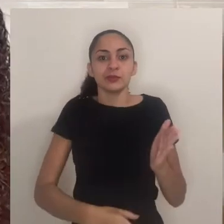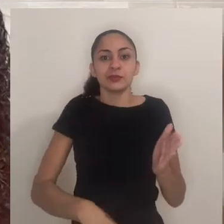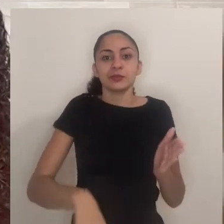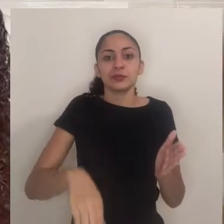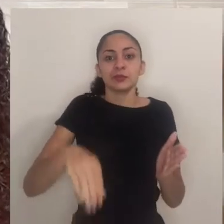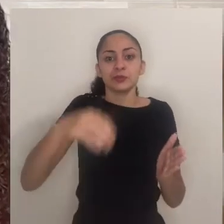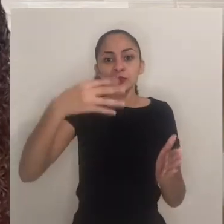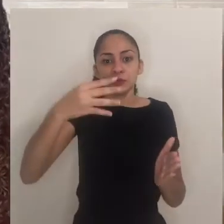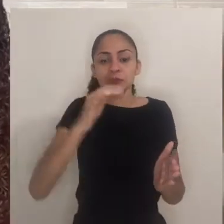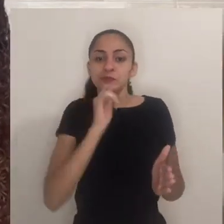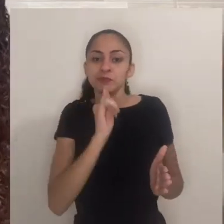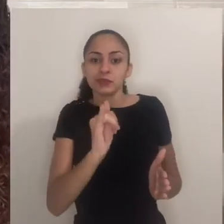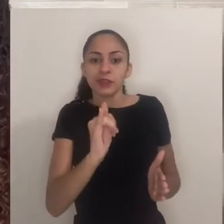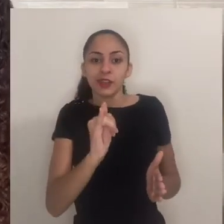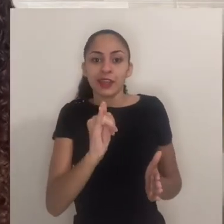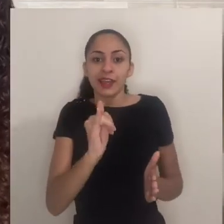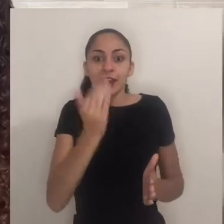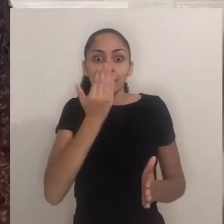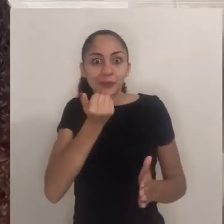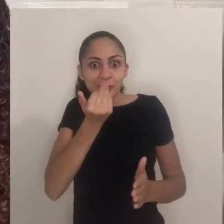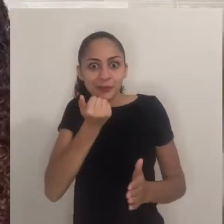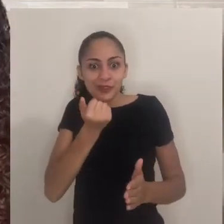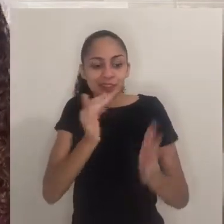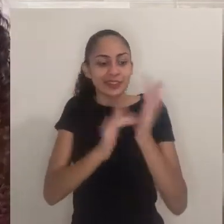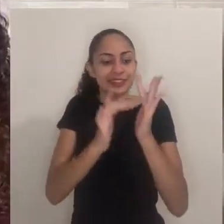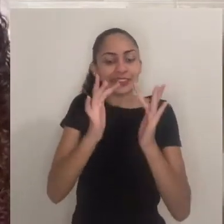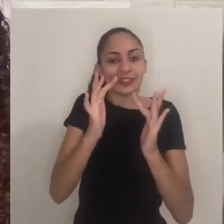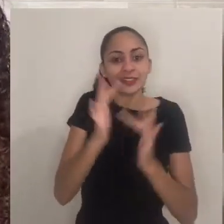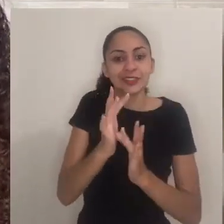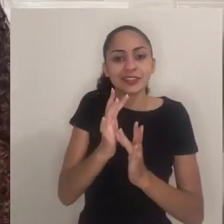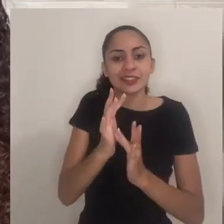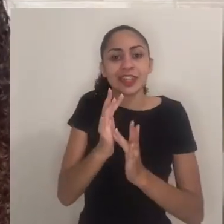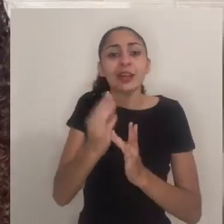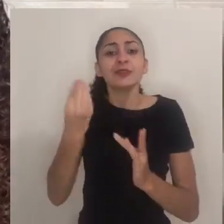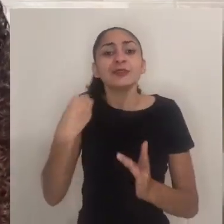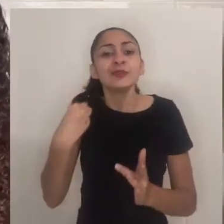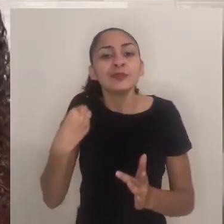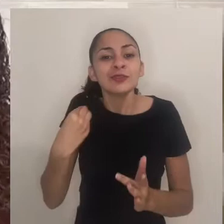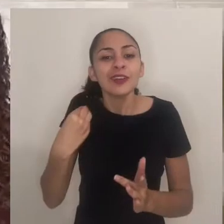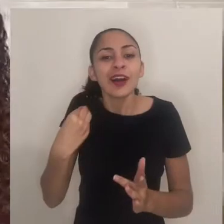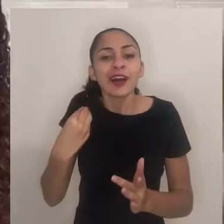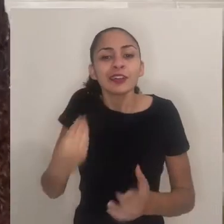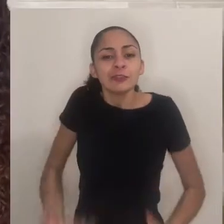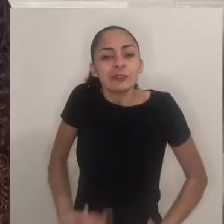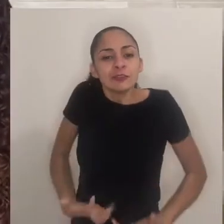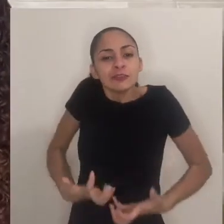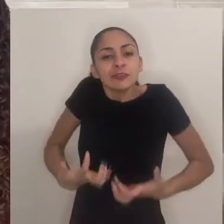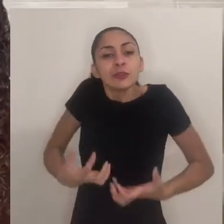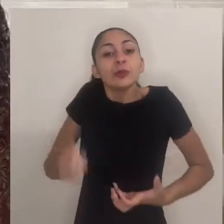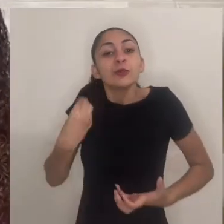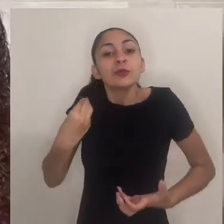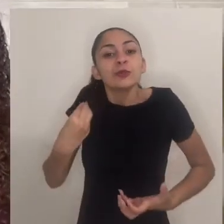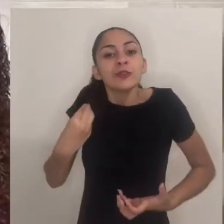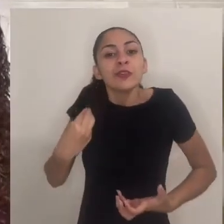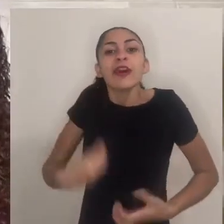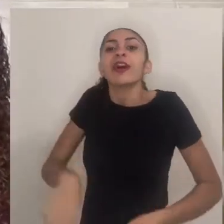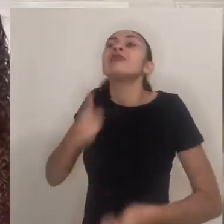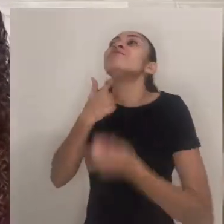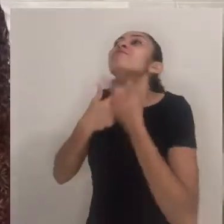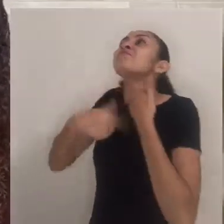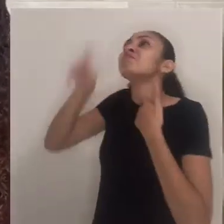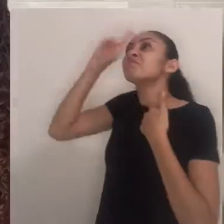quando Jesus diz que a comida dele consistia em fazer a vontade do Pai. Então, Jesus reconhecia a importância da